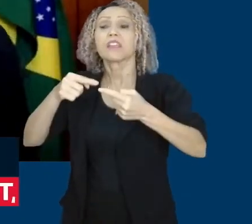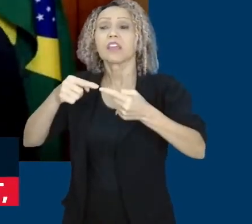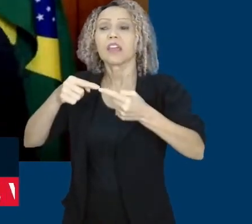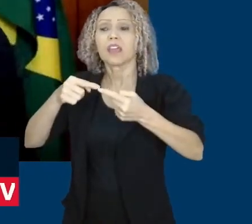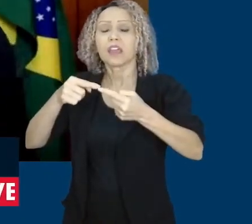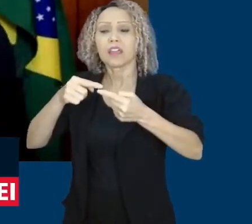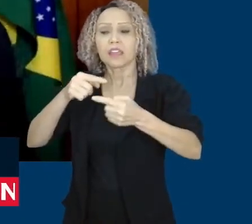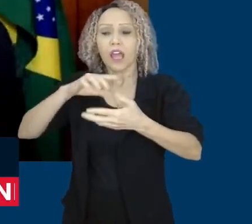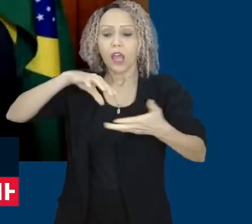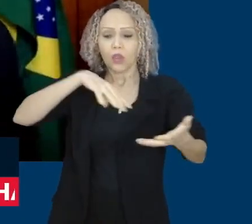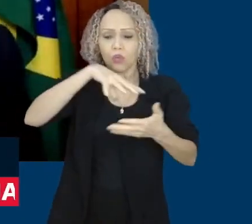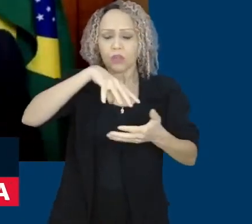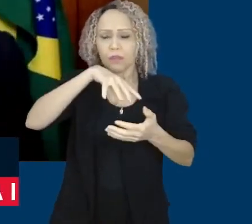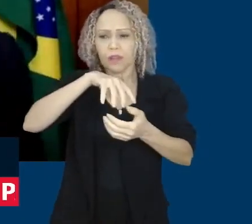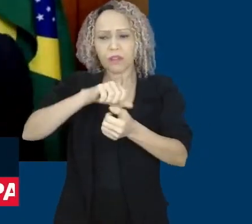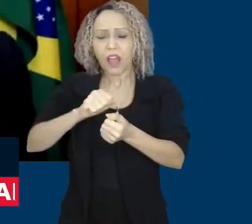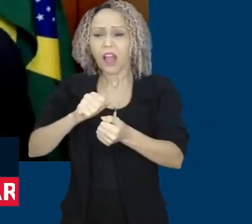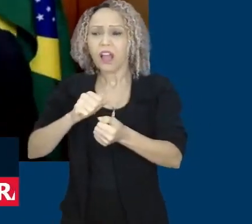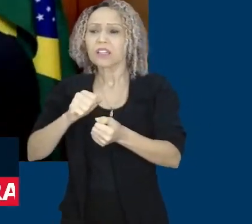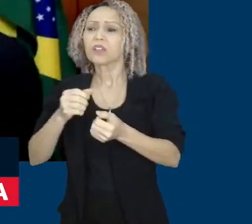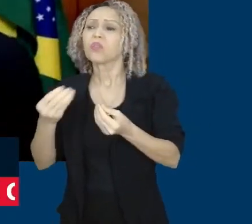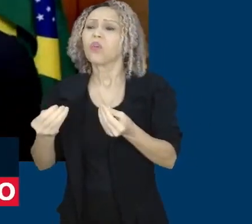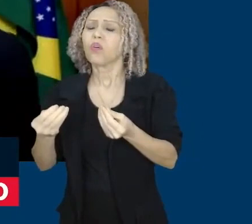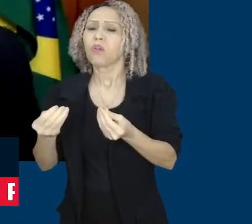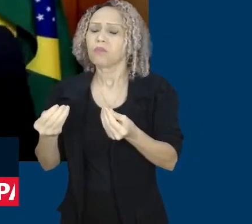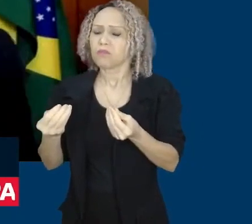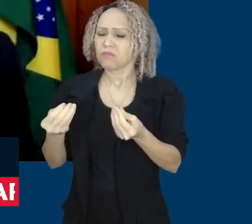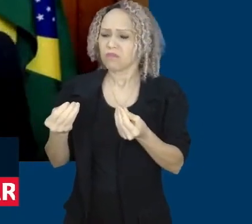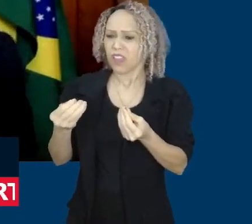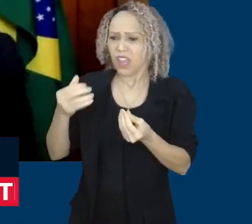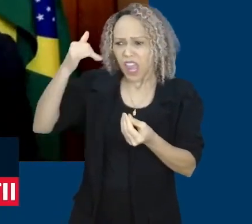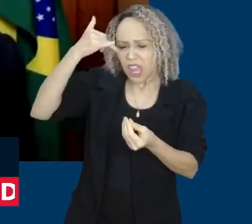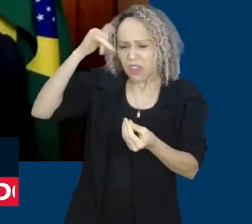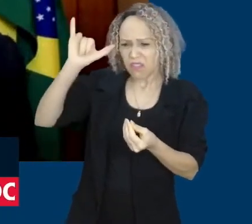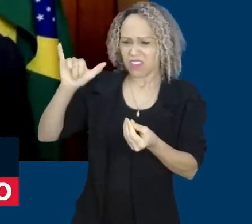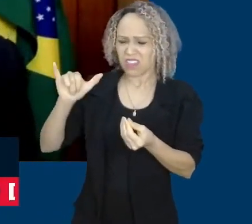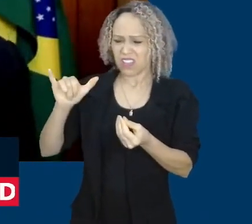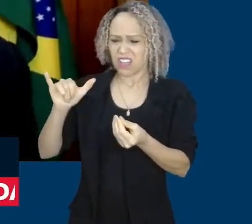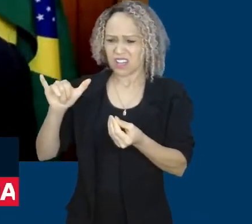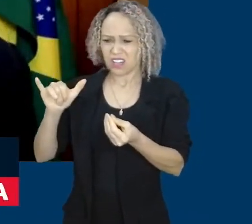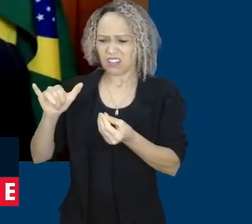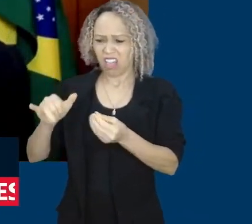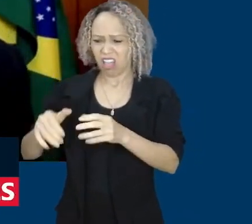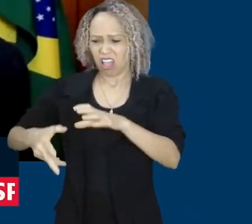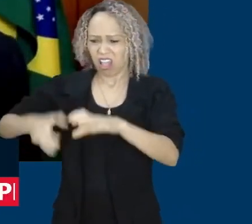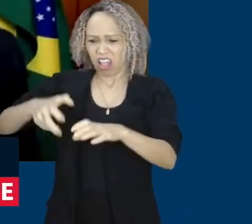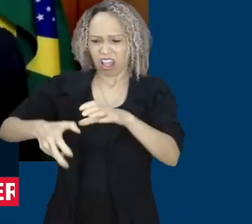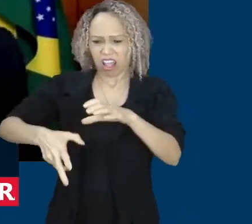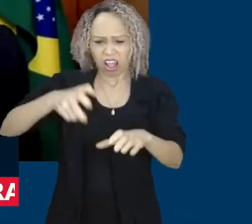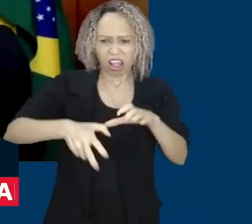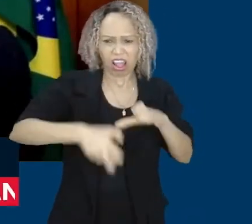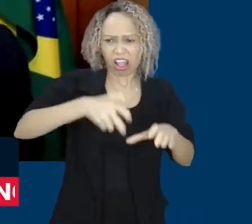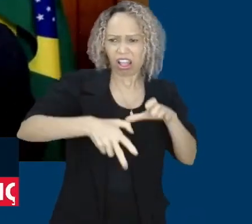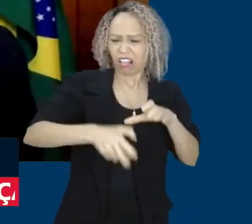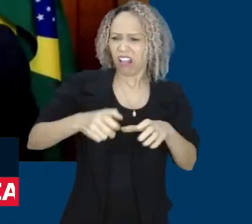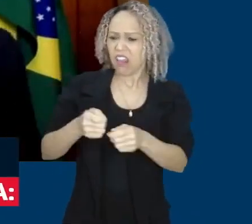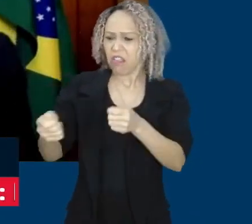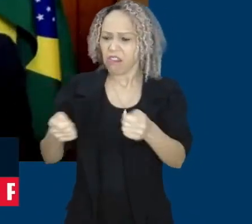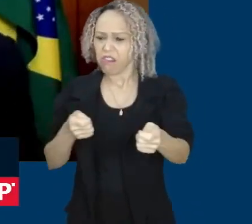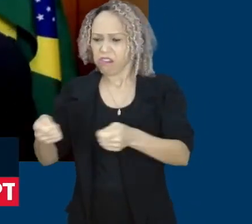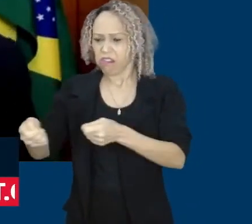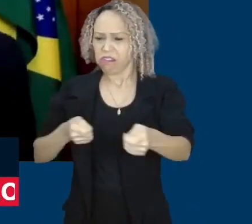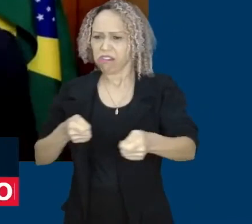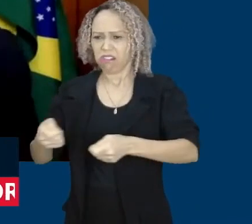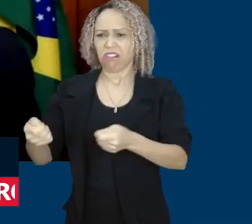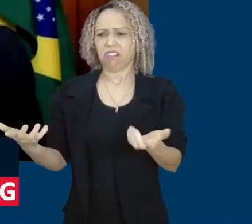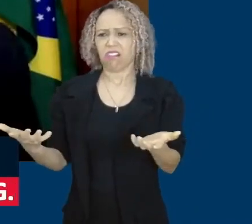desmatamento, garimpo ilegal de terras, que nós vamos fazer o país ser respeitado e que nós podemos buscar ali